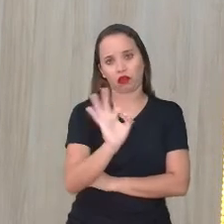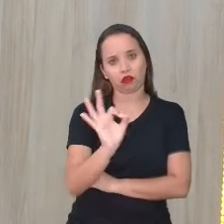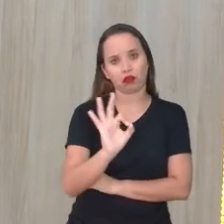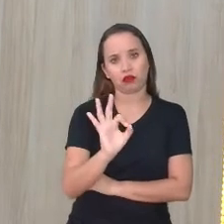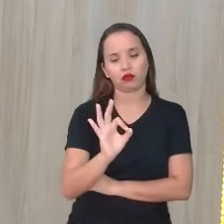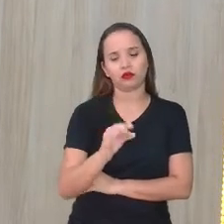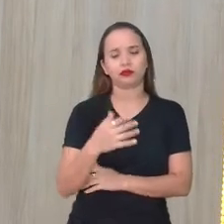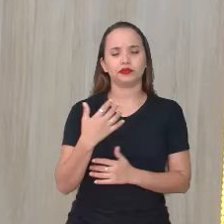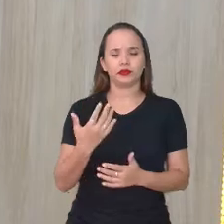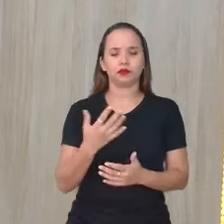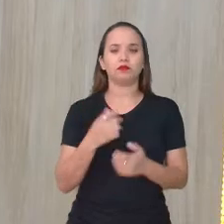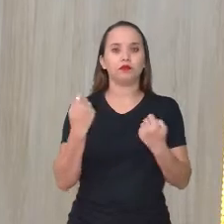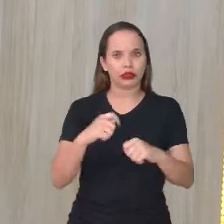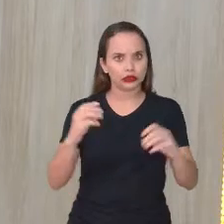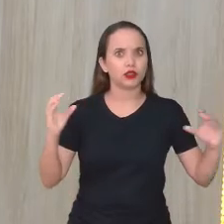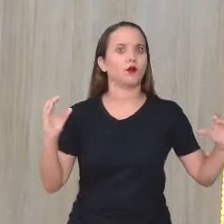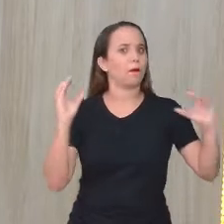tá?